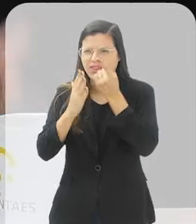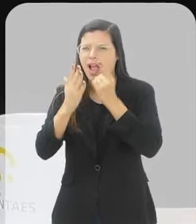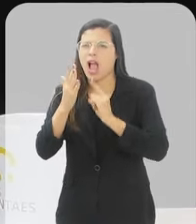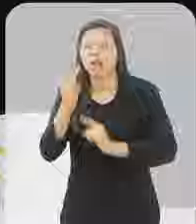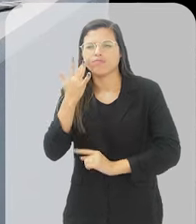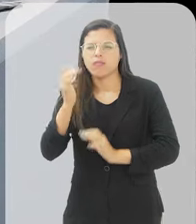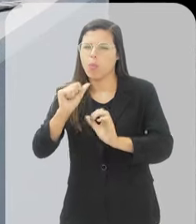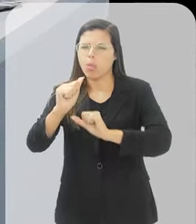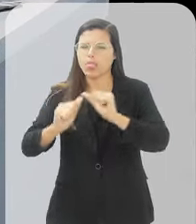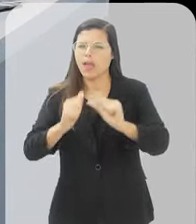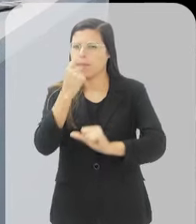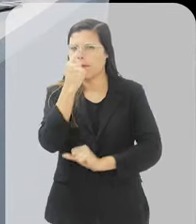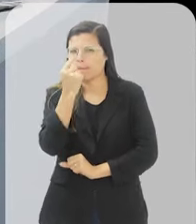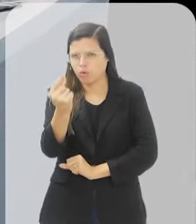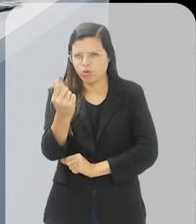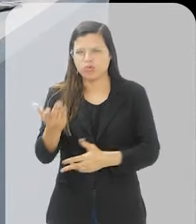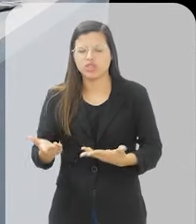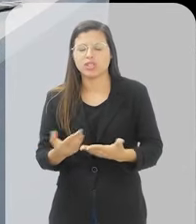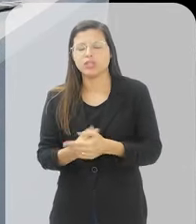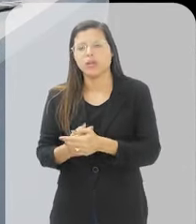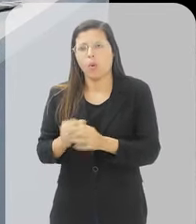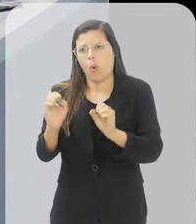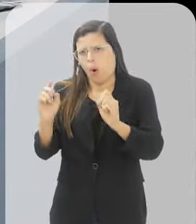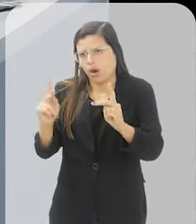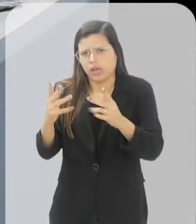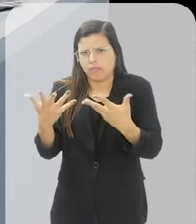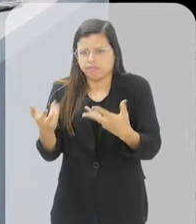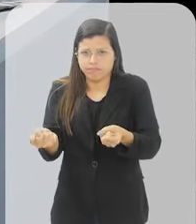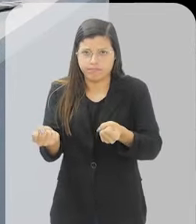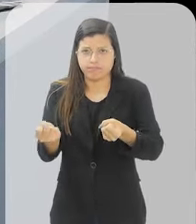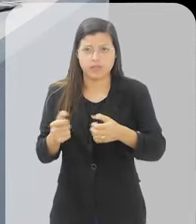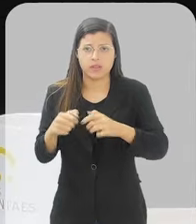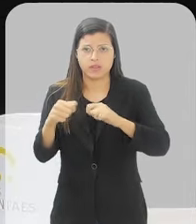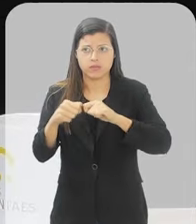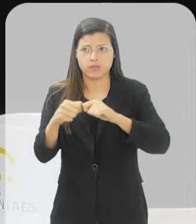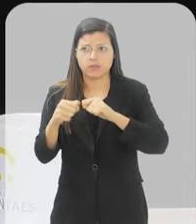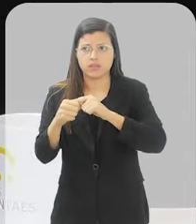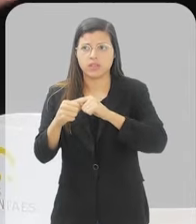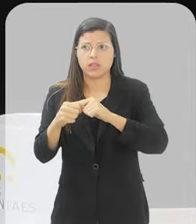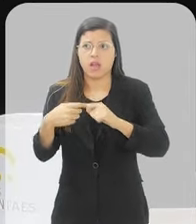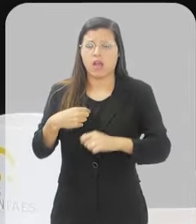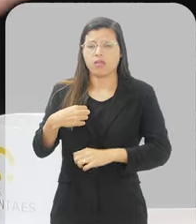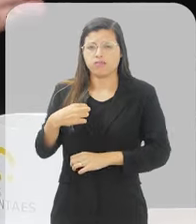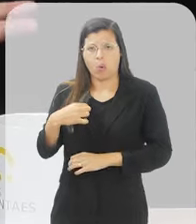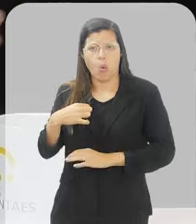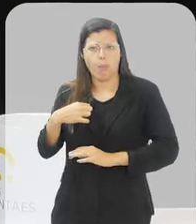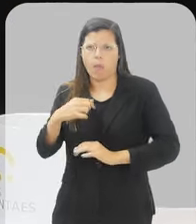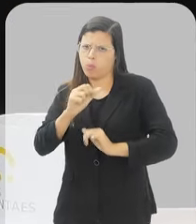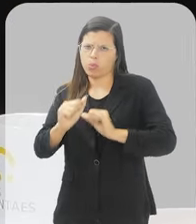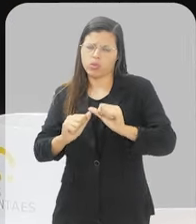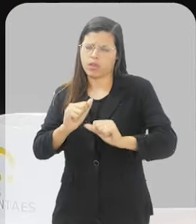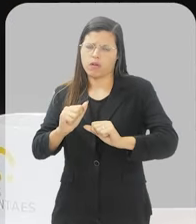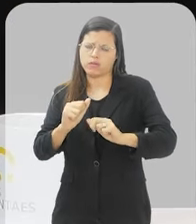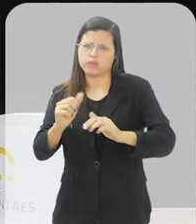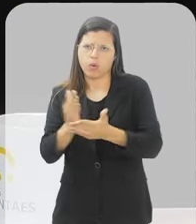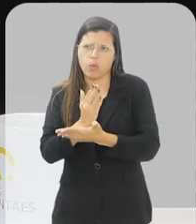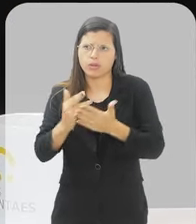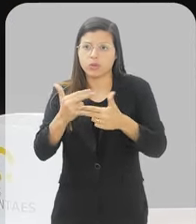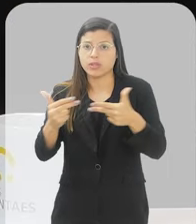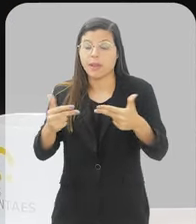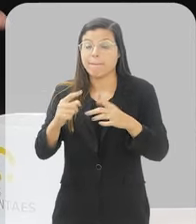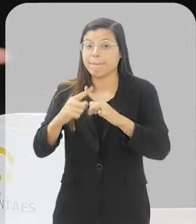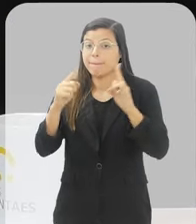que eu vou fazer uma bruxa. Vou fazer uma bruxa. Aí eu falei, então tá bom, faço uma bruxa. Aí a fantasia não mudava muita coisa, mas em